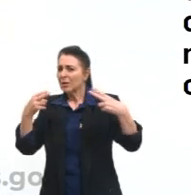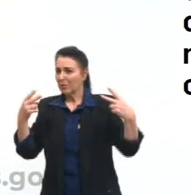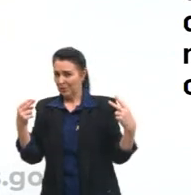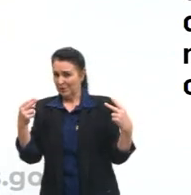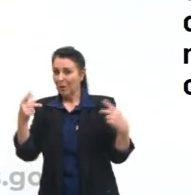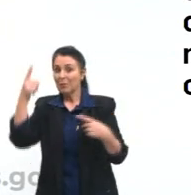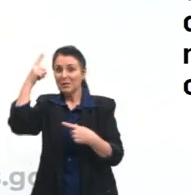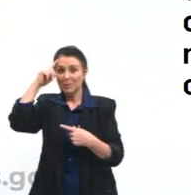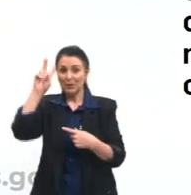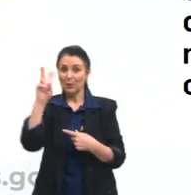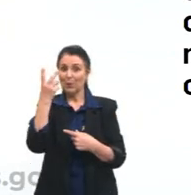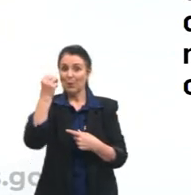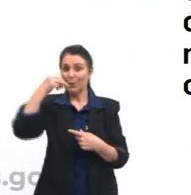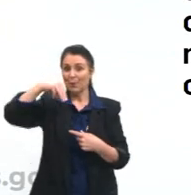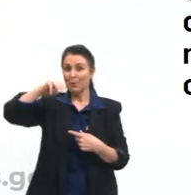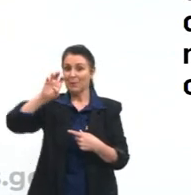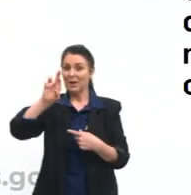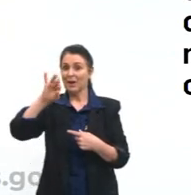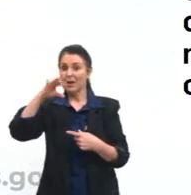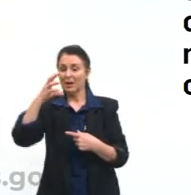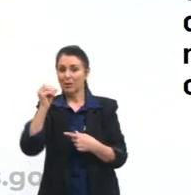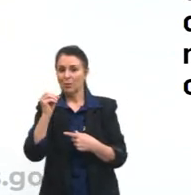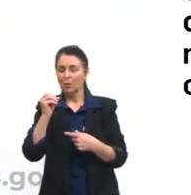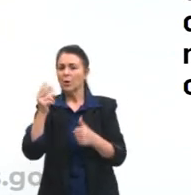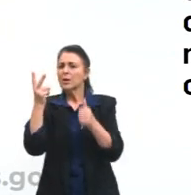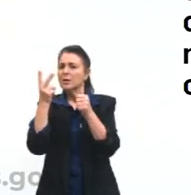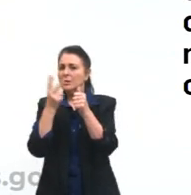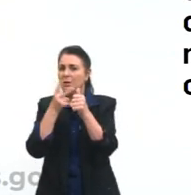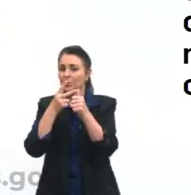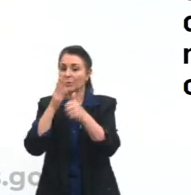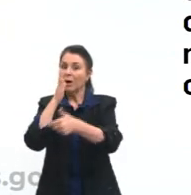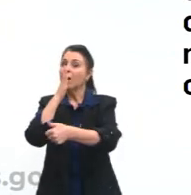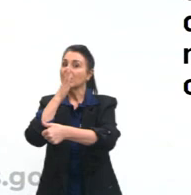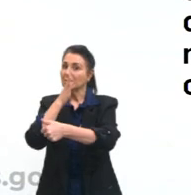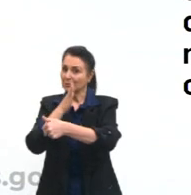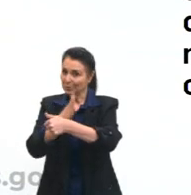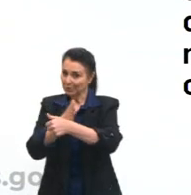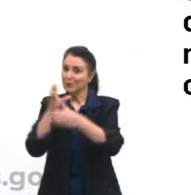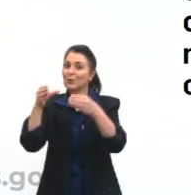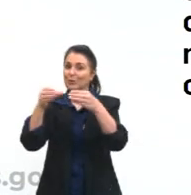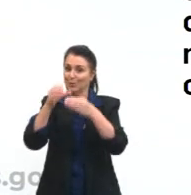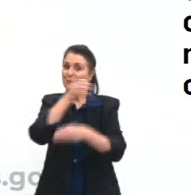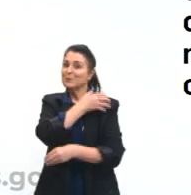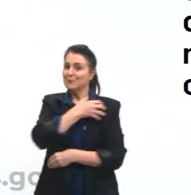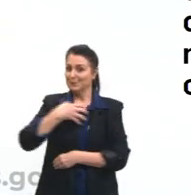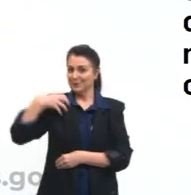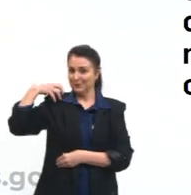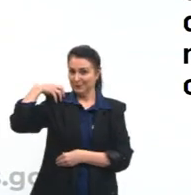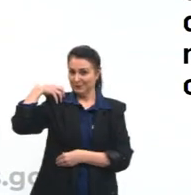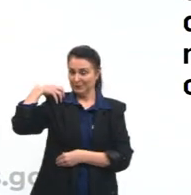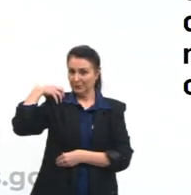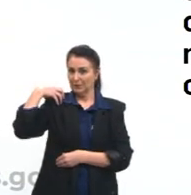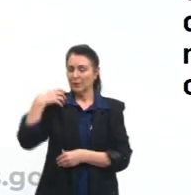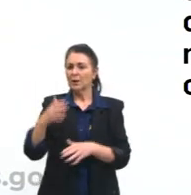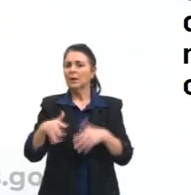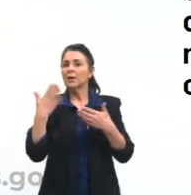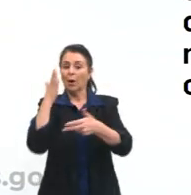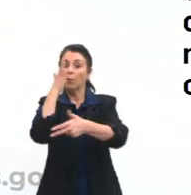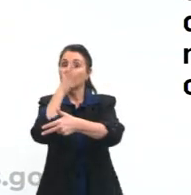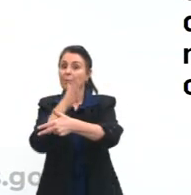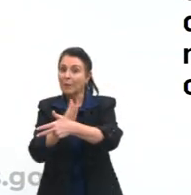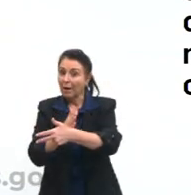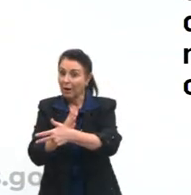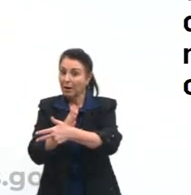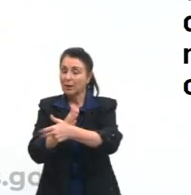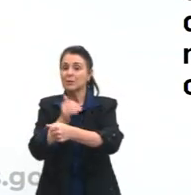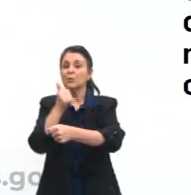homérico é e a segunda levada a cabo pelos chamados pré-socráticos os pré-socráticos é correto